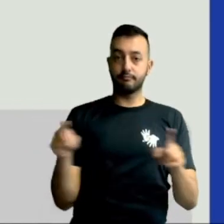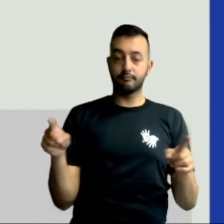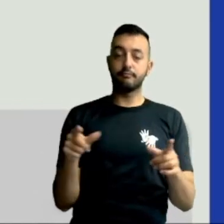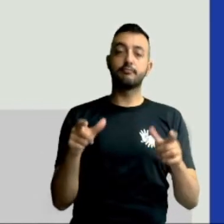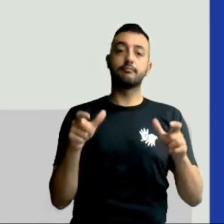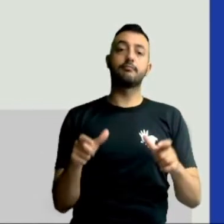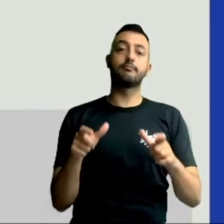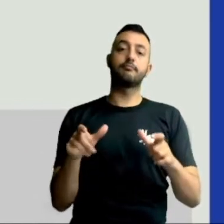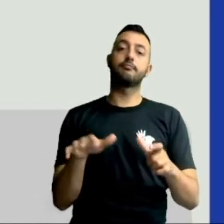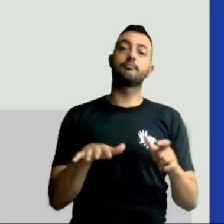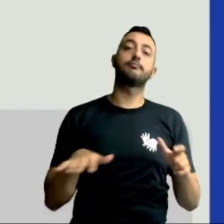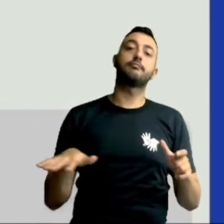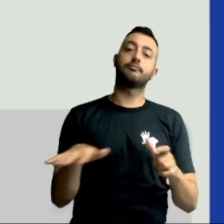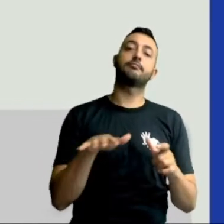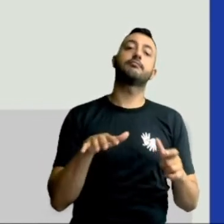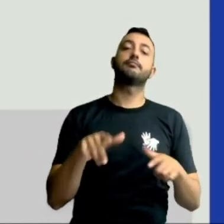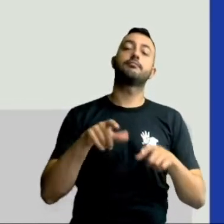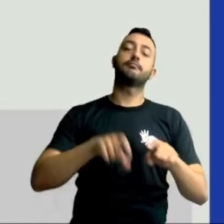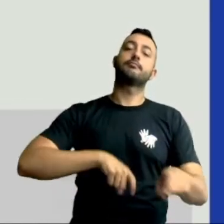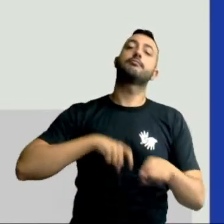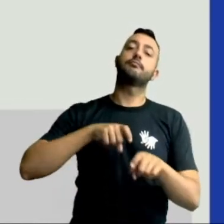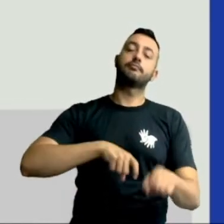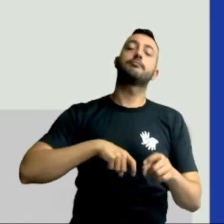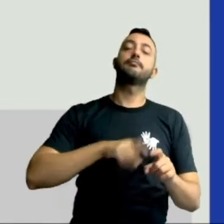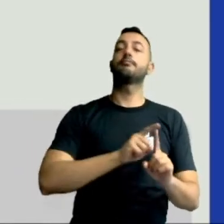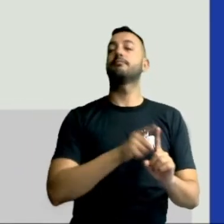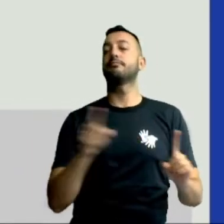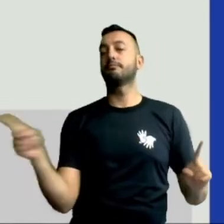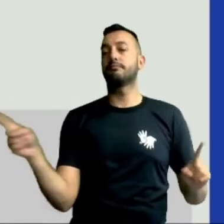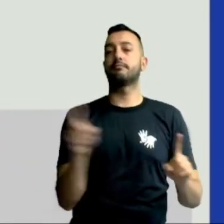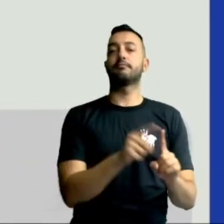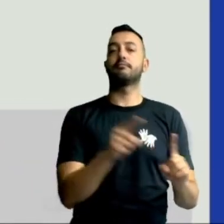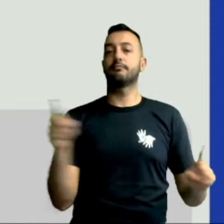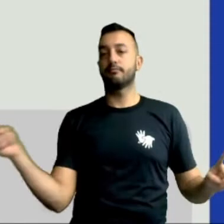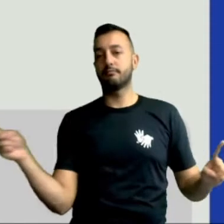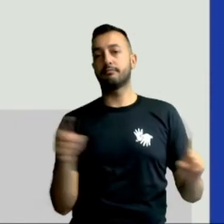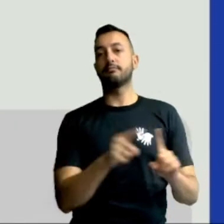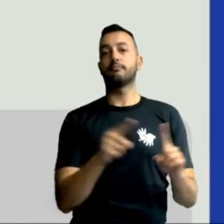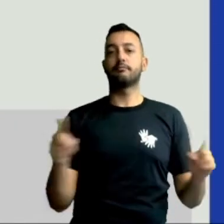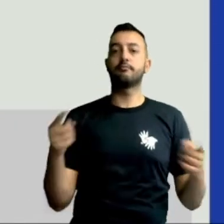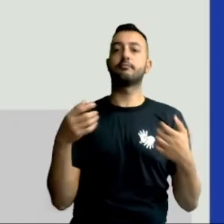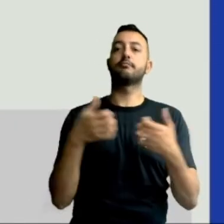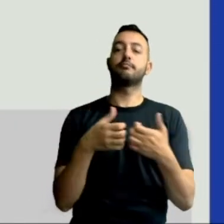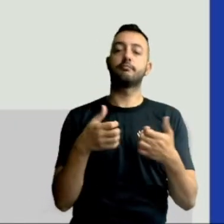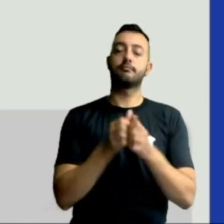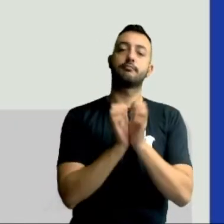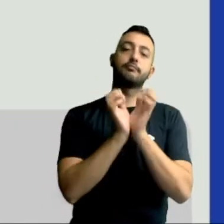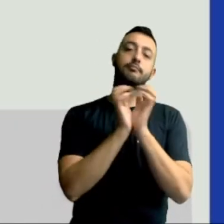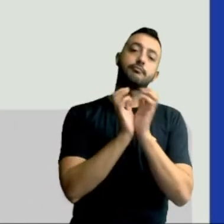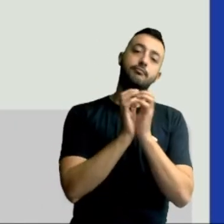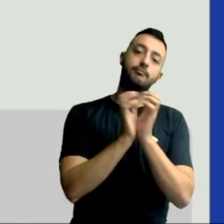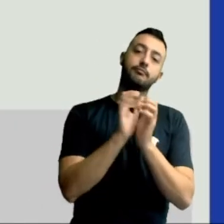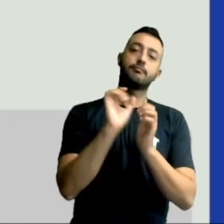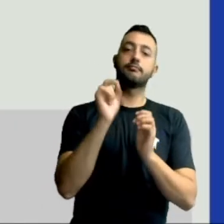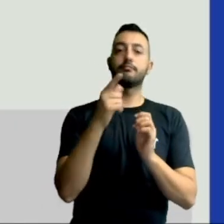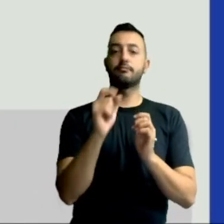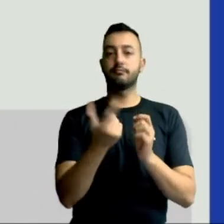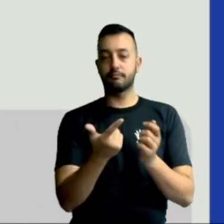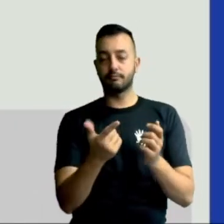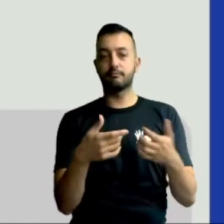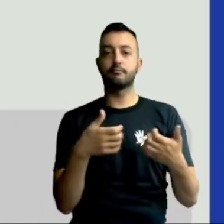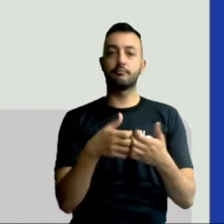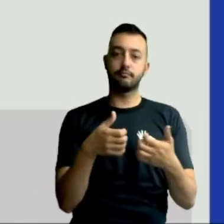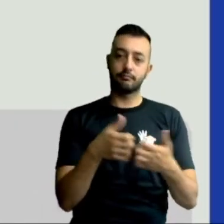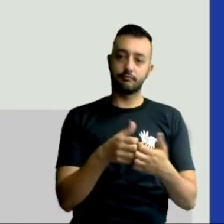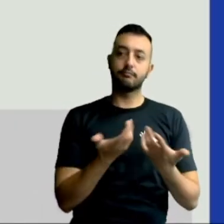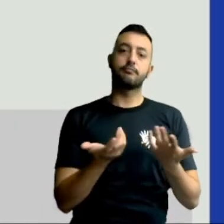uma região em que os lavradores eles passavam, né? Por ela estar ali próxima a Recife, a Olinda, então se